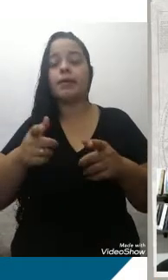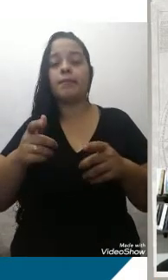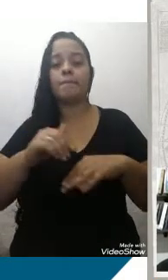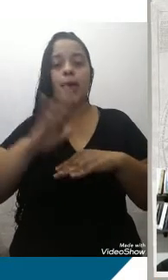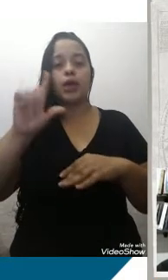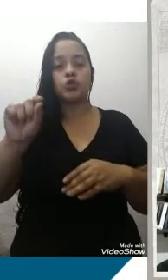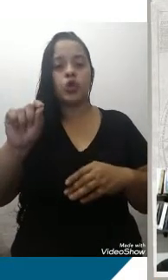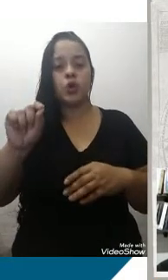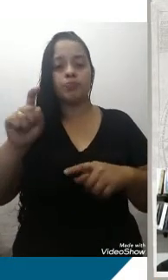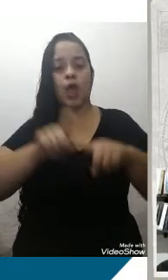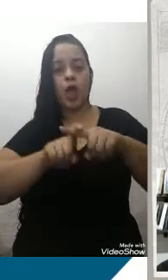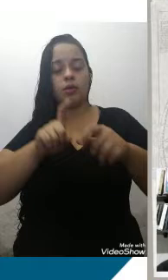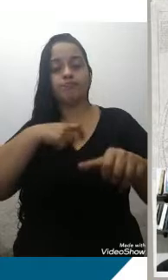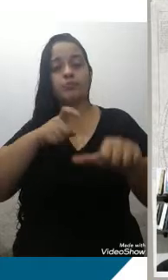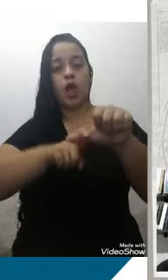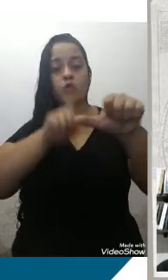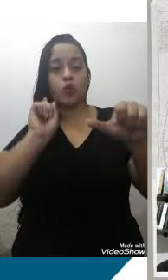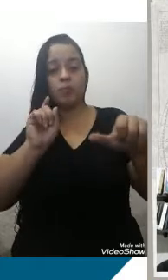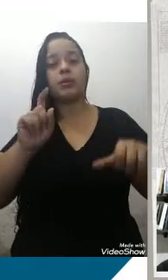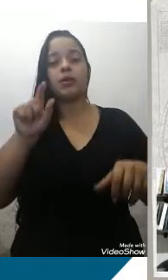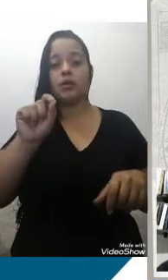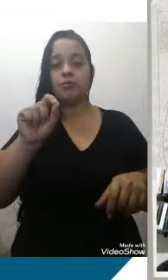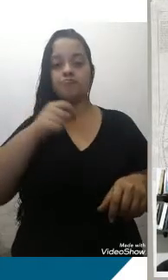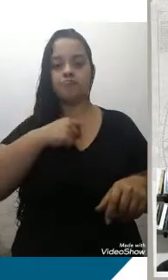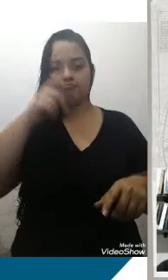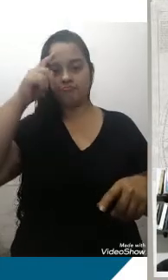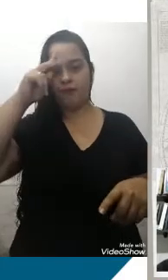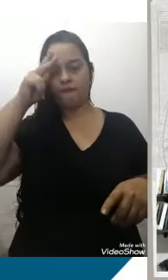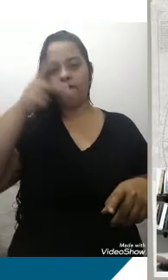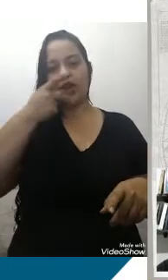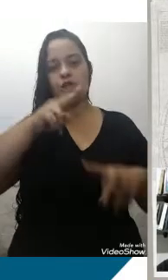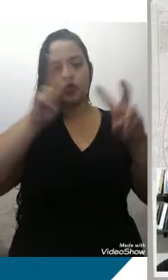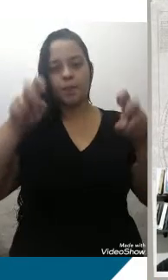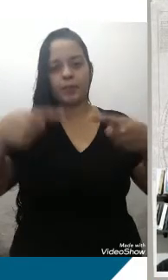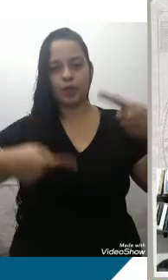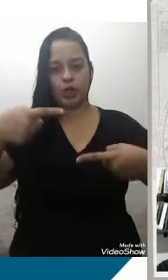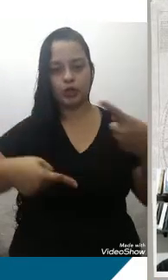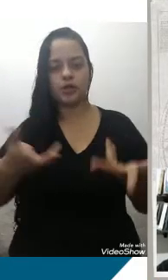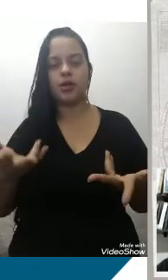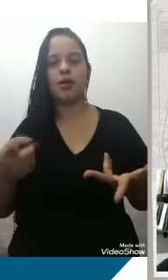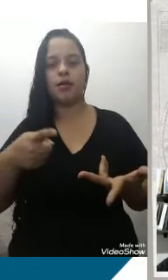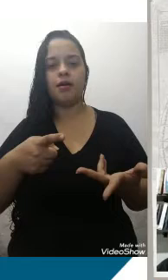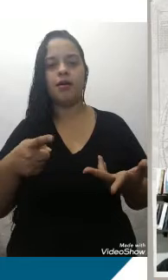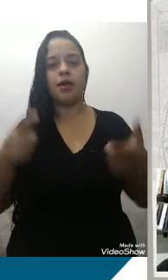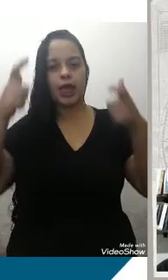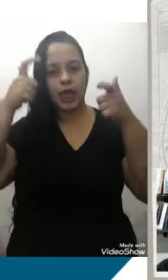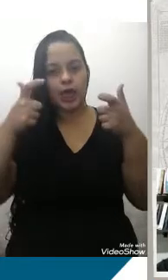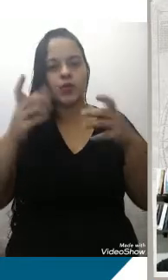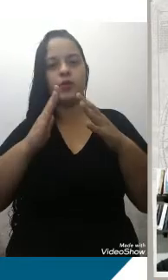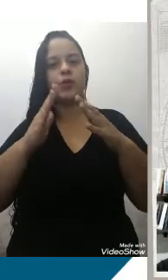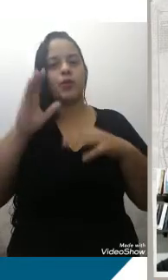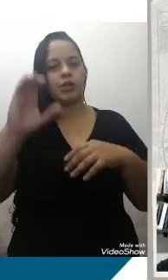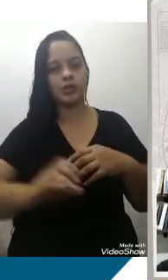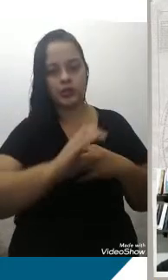caso dos congoleses, eles utilizaram-se dessa prerrogativa, né, de um reino cristão como Portugal, para ter